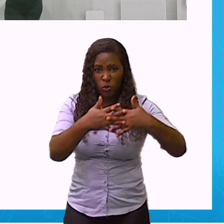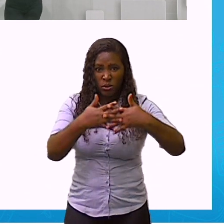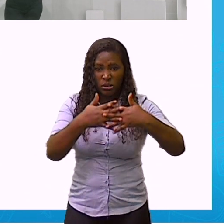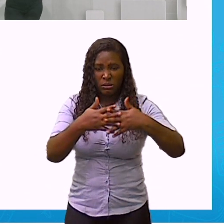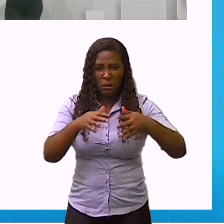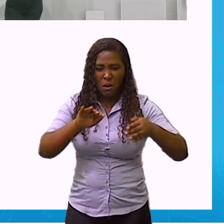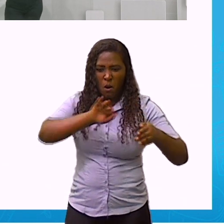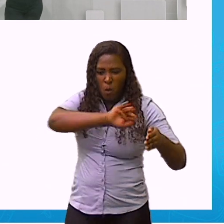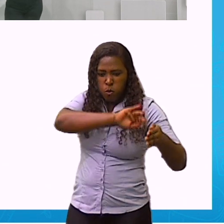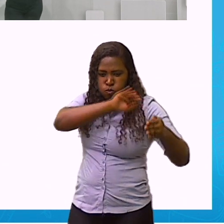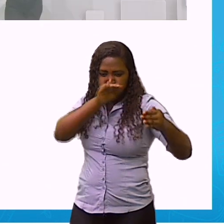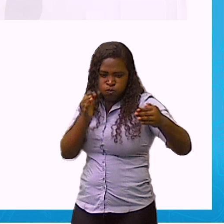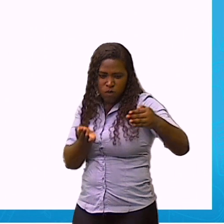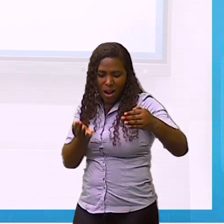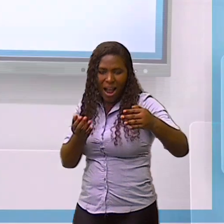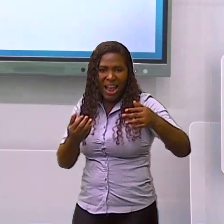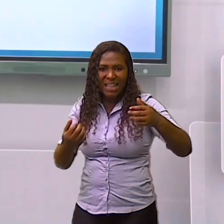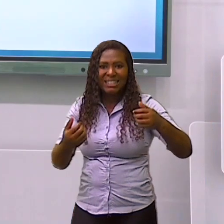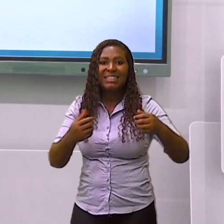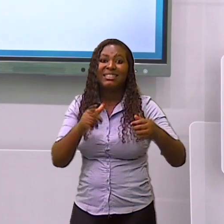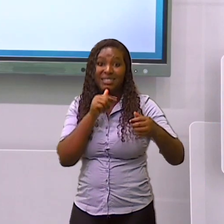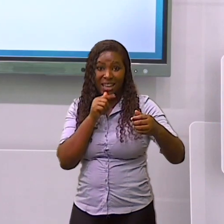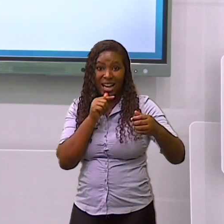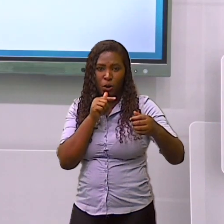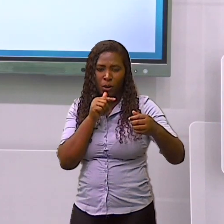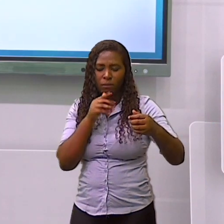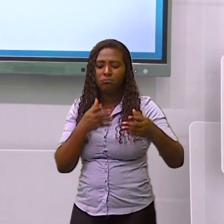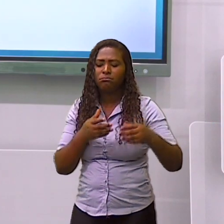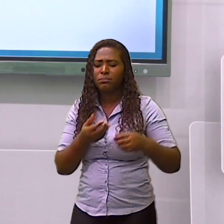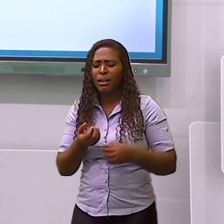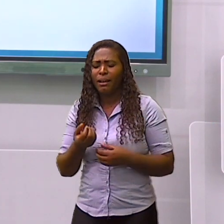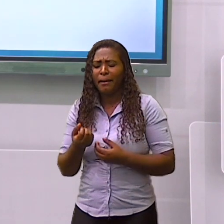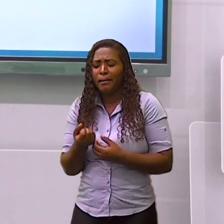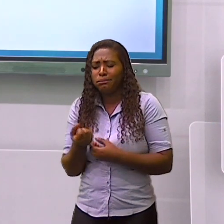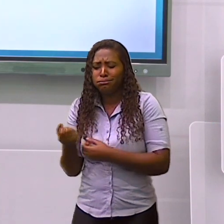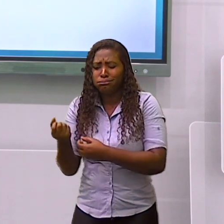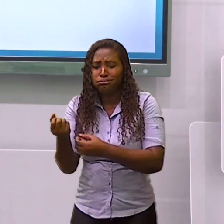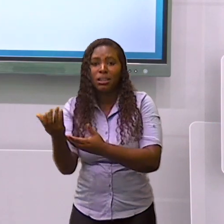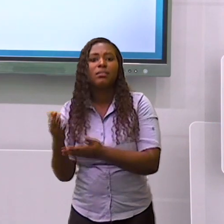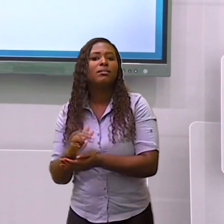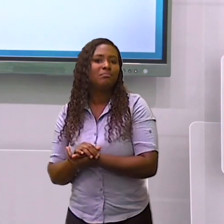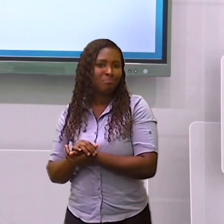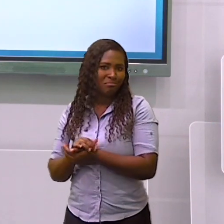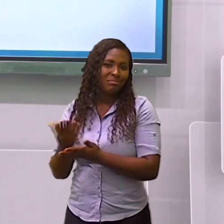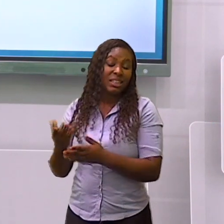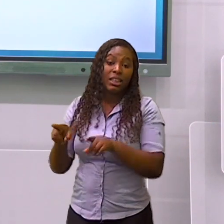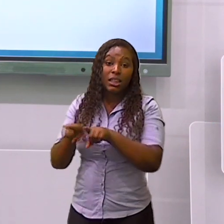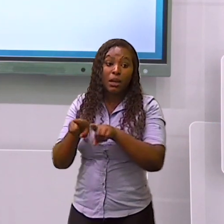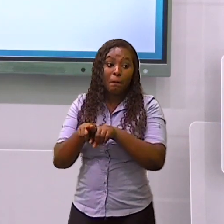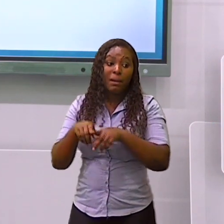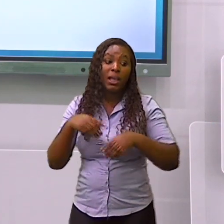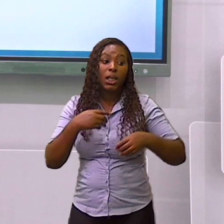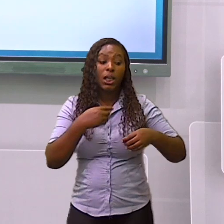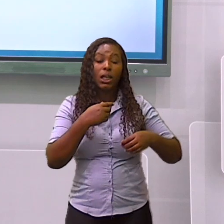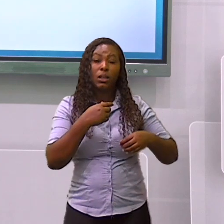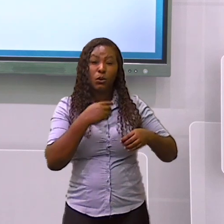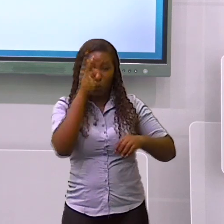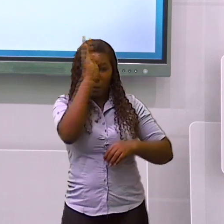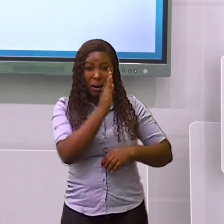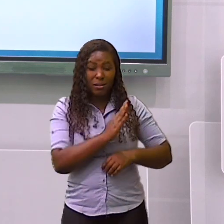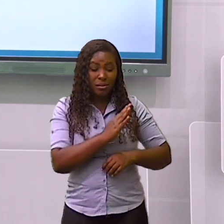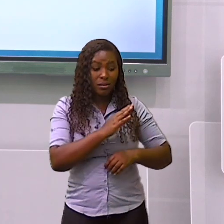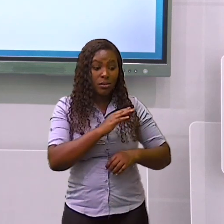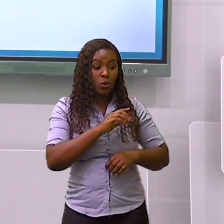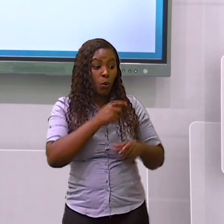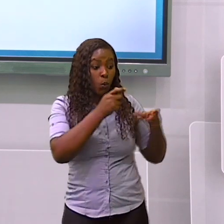pela BHP, e também vários lugares do Brasil fizeram doações, os voluntários, eles